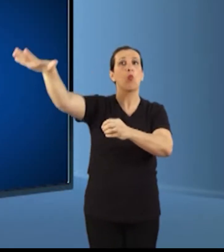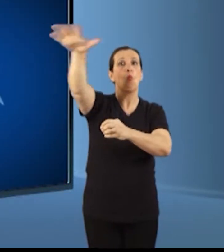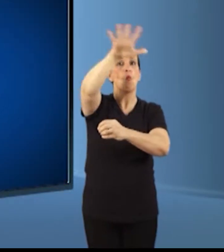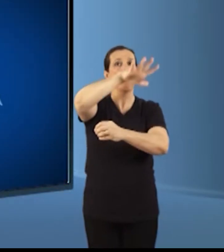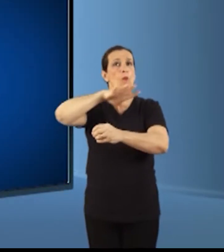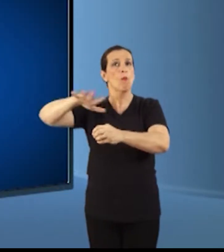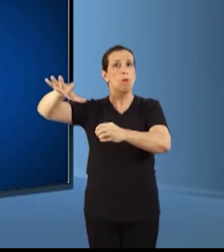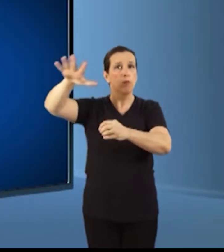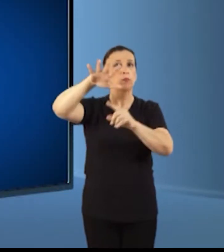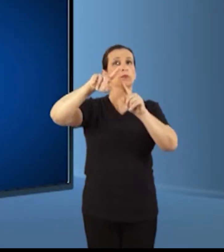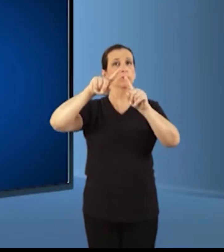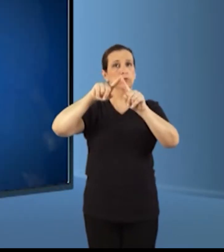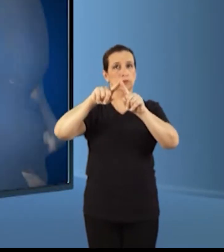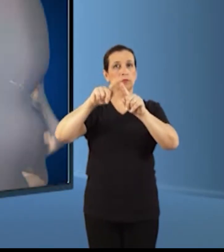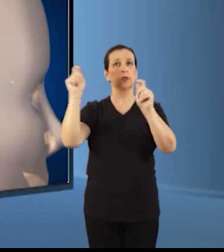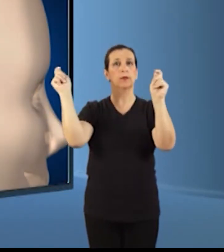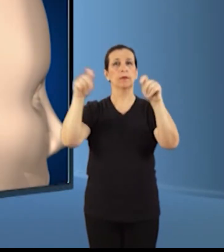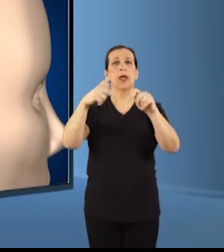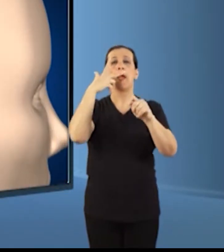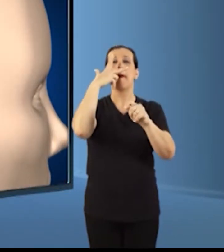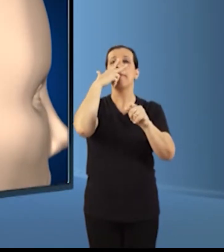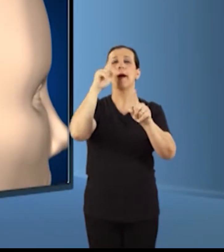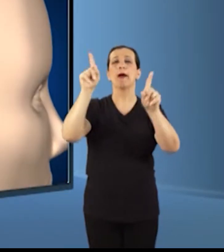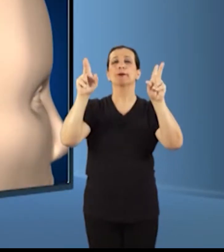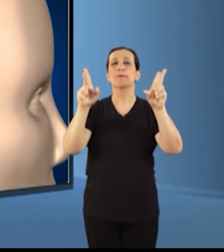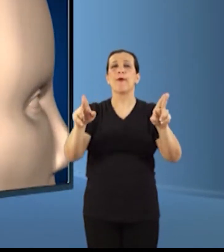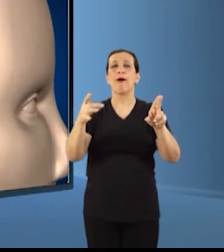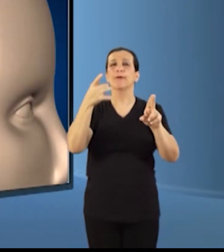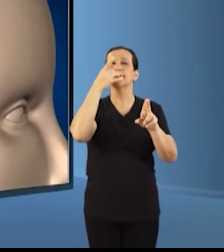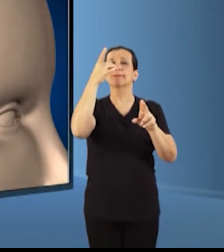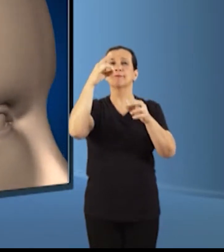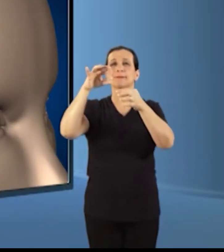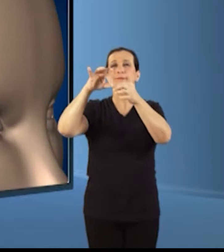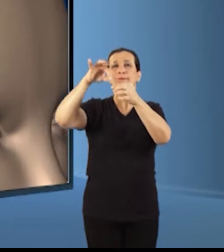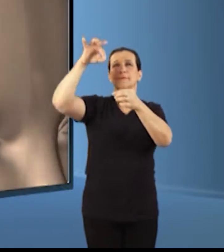sons do ambiente são transmitidos através de uma antena por